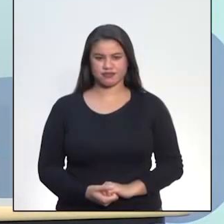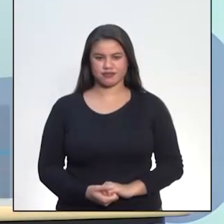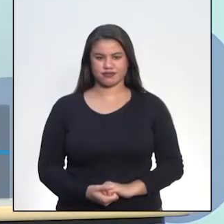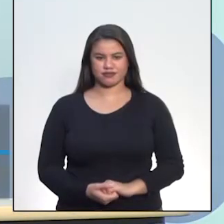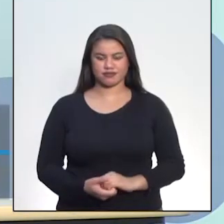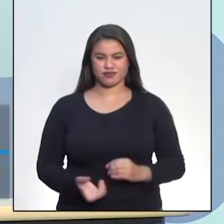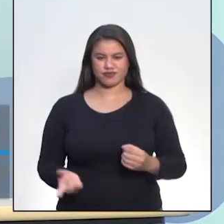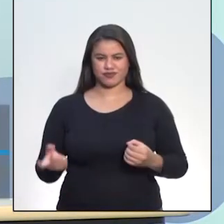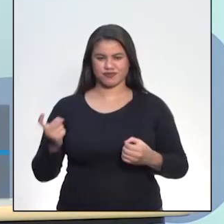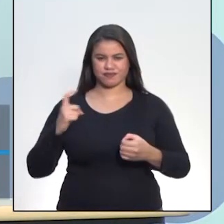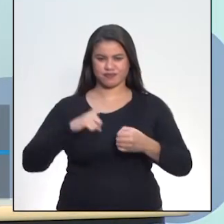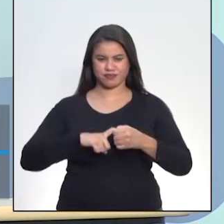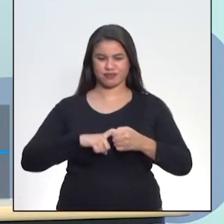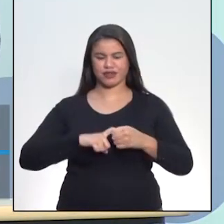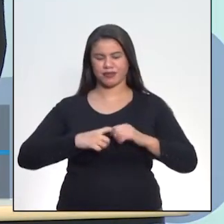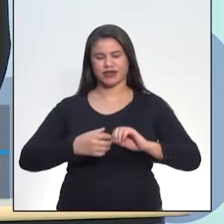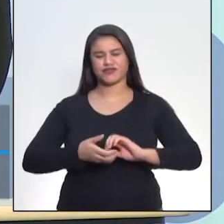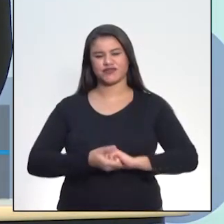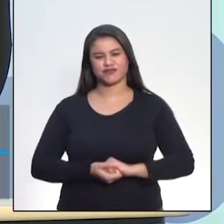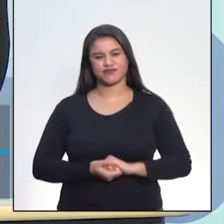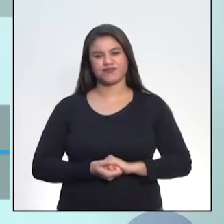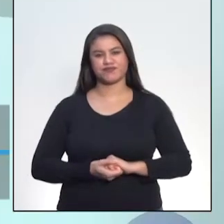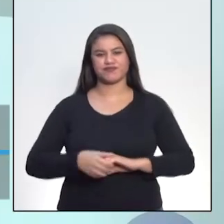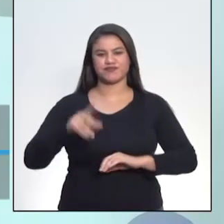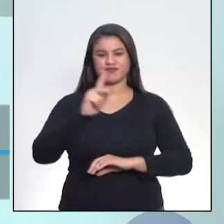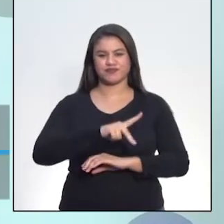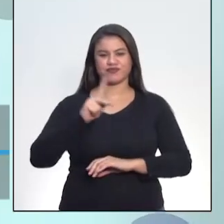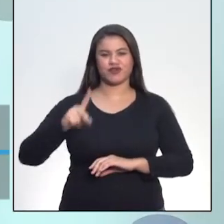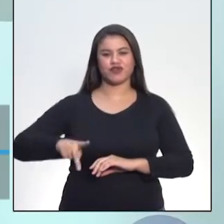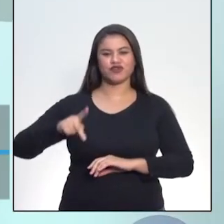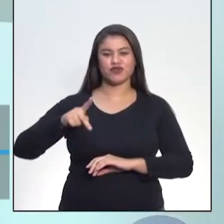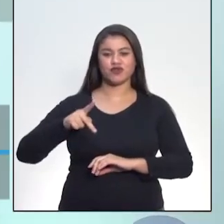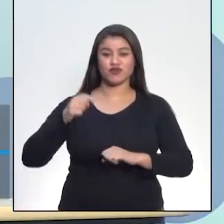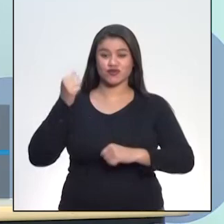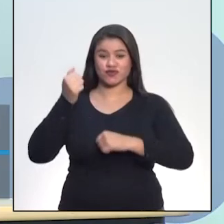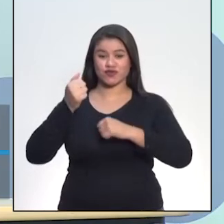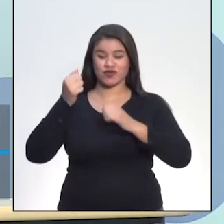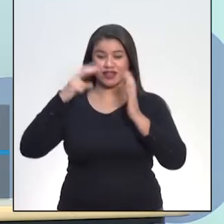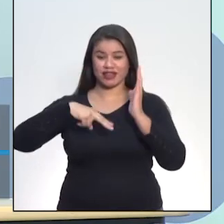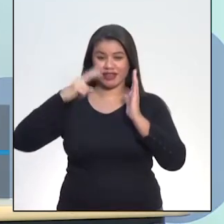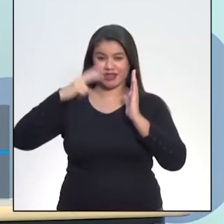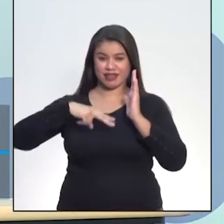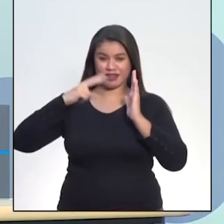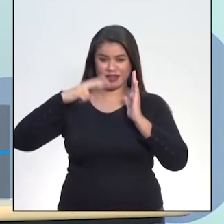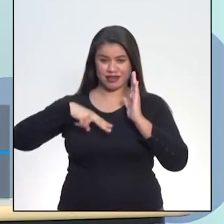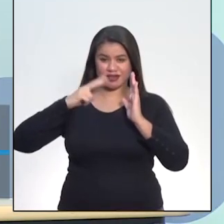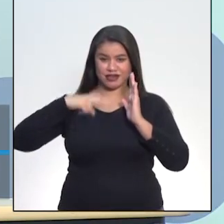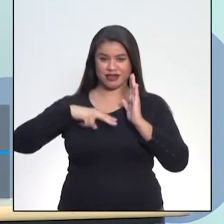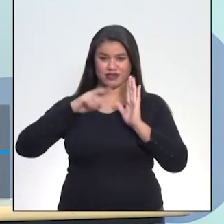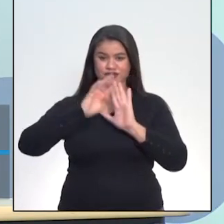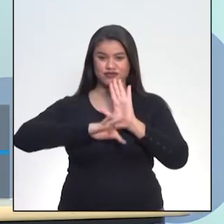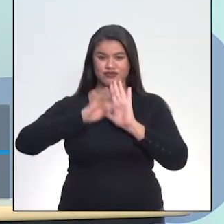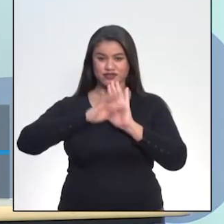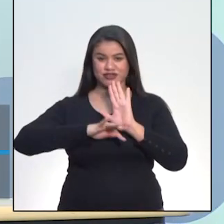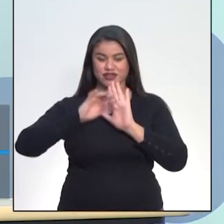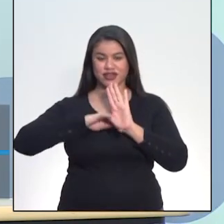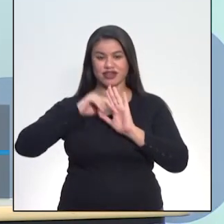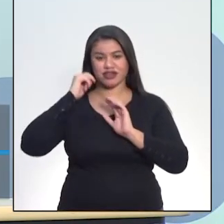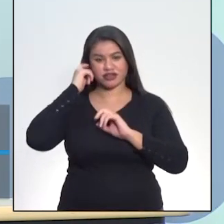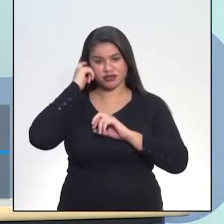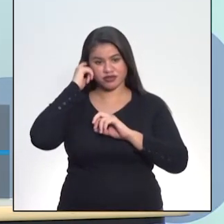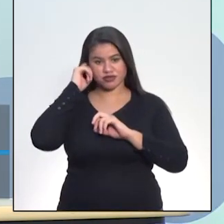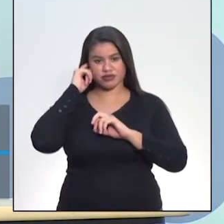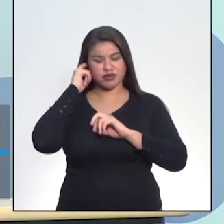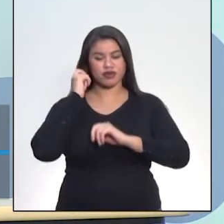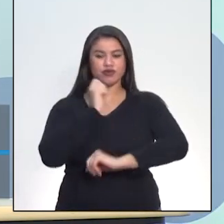Voltamos. Foi muito interessante, professor Carlos, que enquanto o professor já ia lendo o questionamento, os alunos já